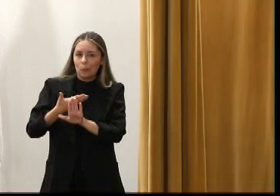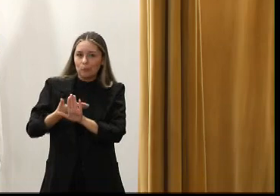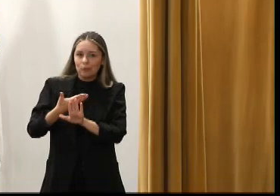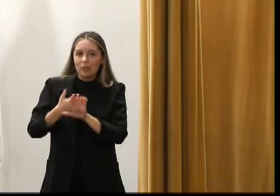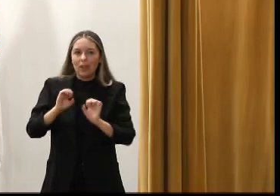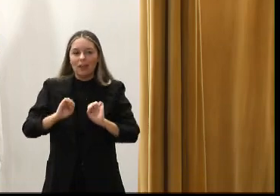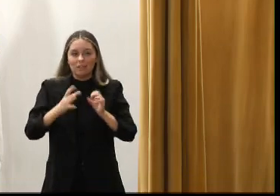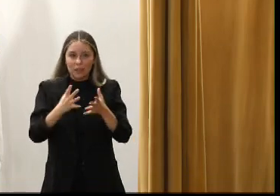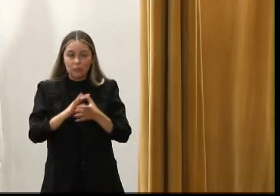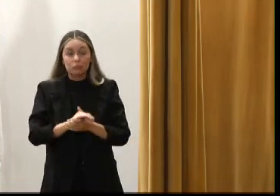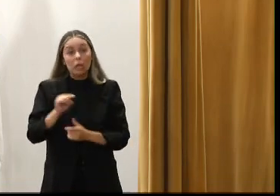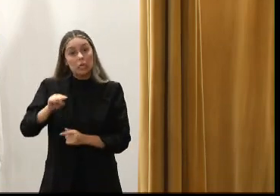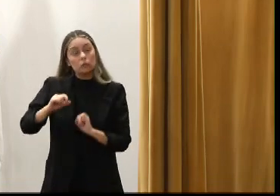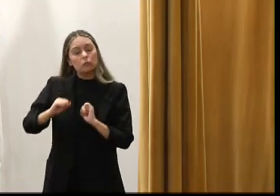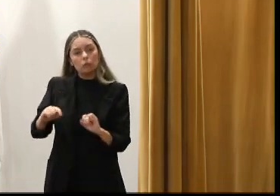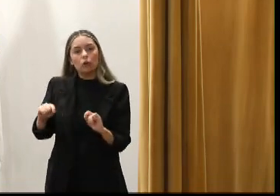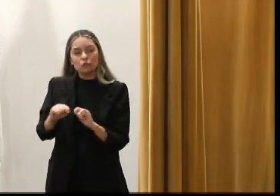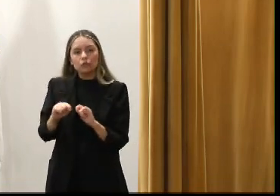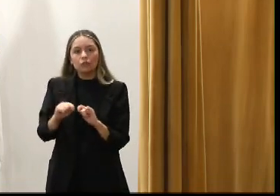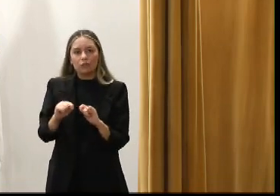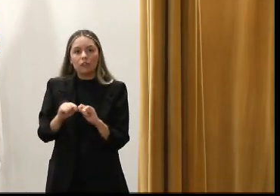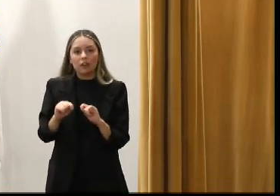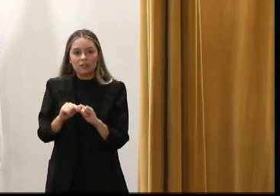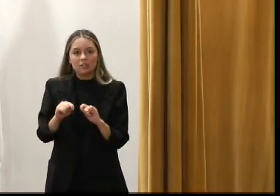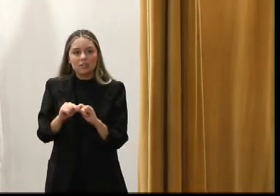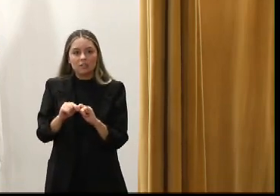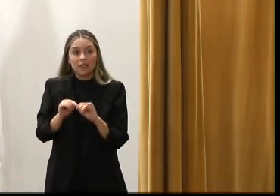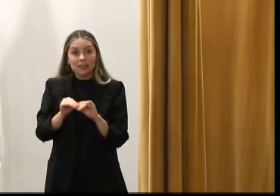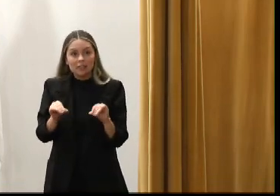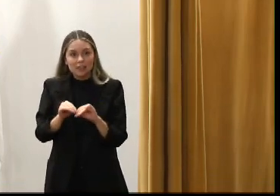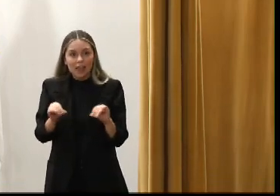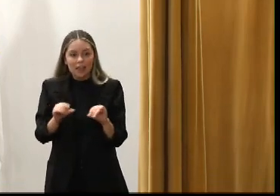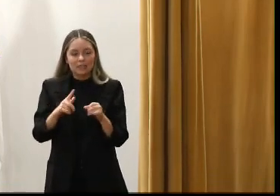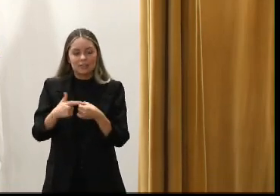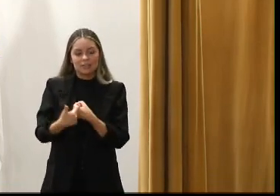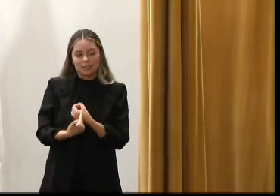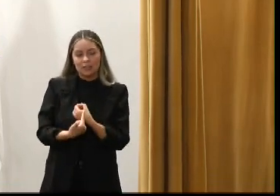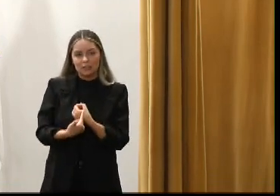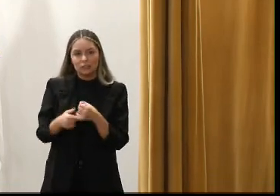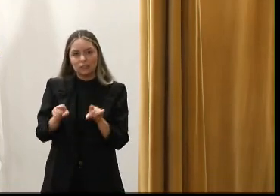E isso pode ser feito via ordenação do solo urbano e direito.